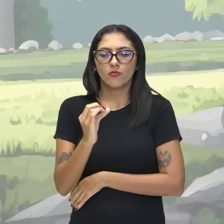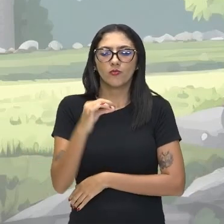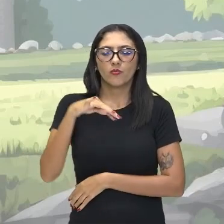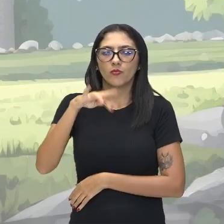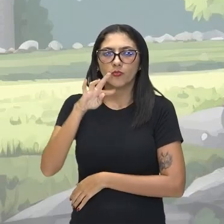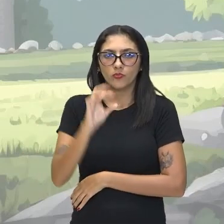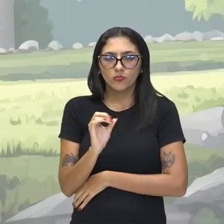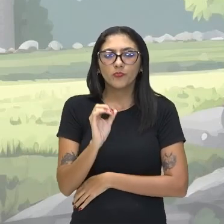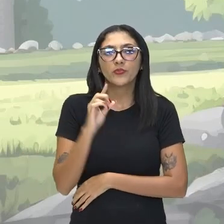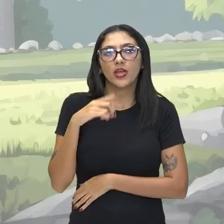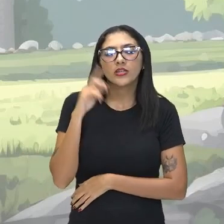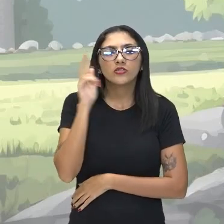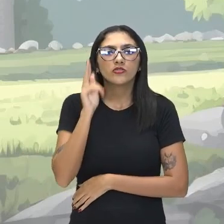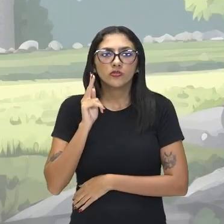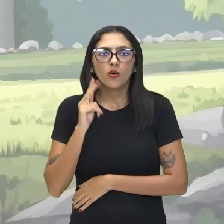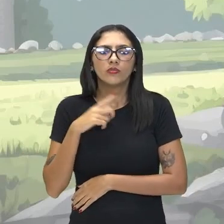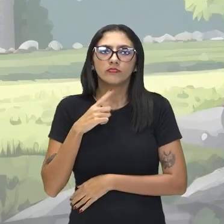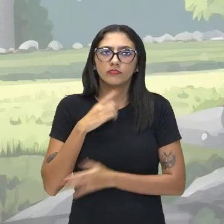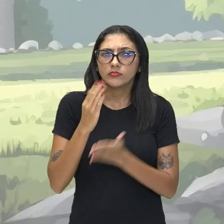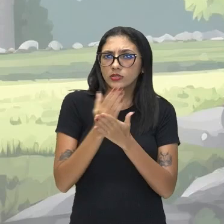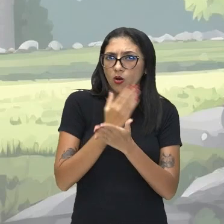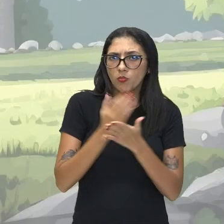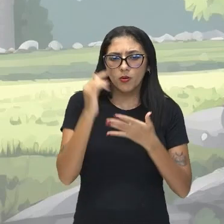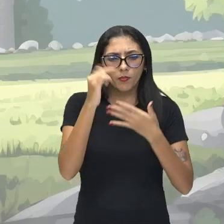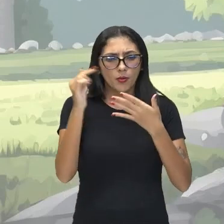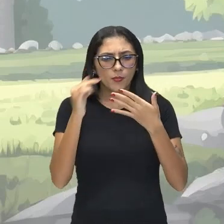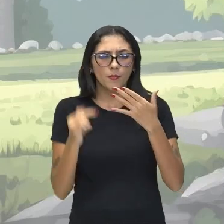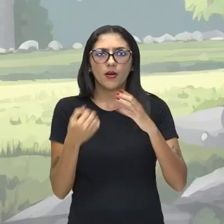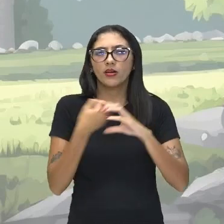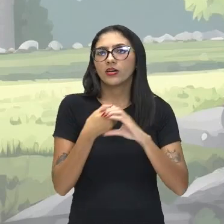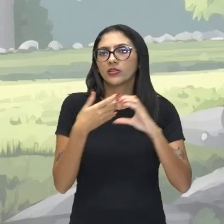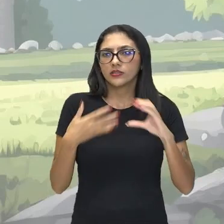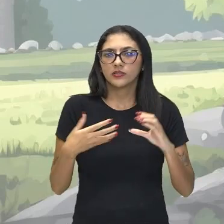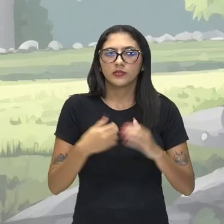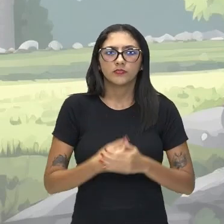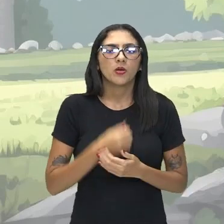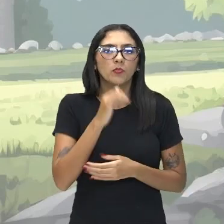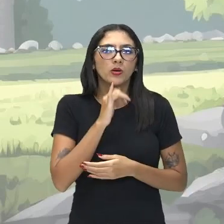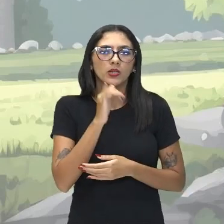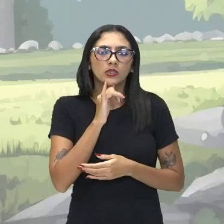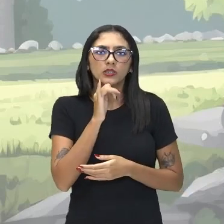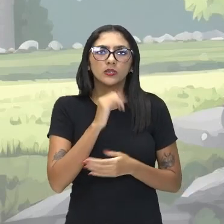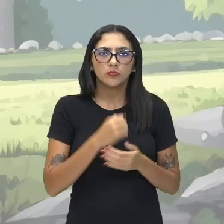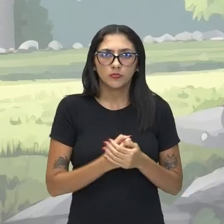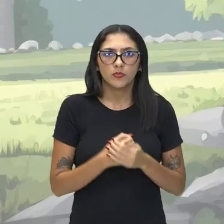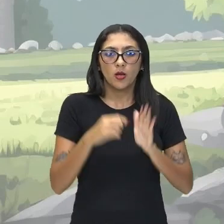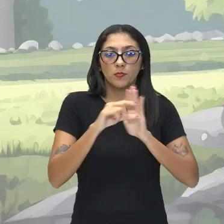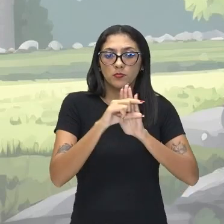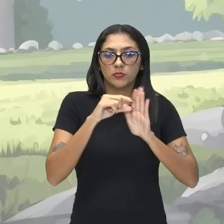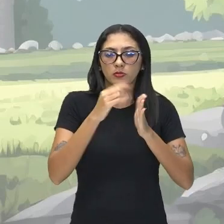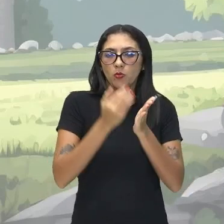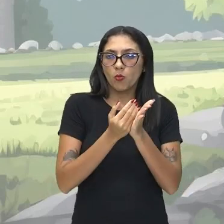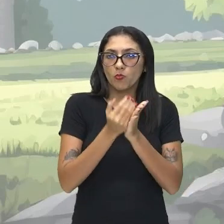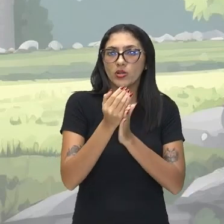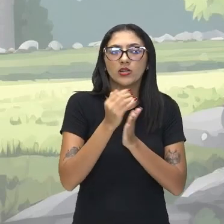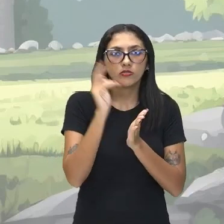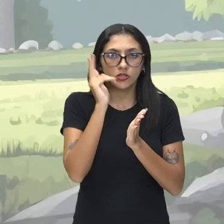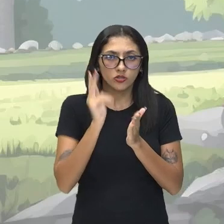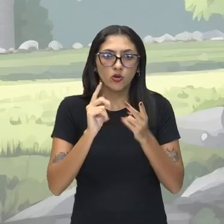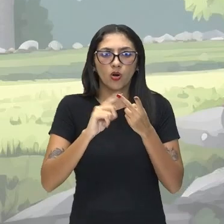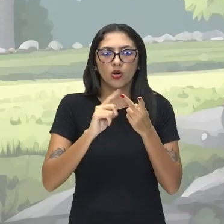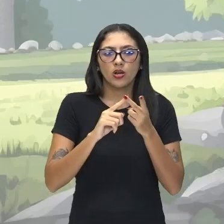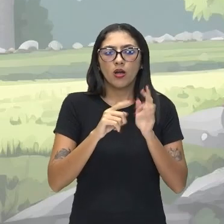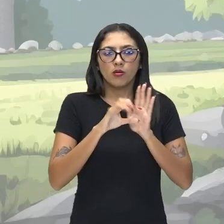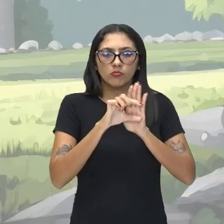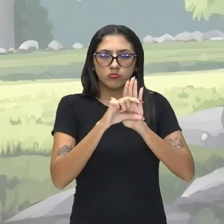conto ela é formada por alguns pontos. Por exemplo, a citação inicial, o desenvolvimento e a situação final. A